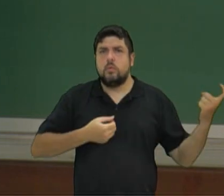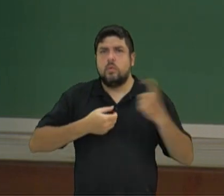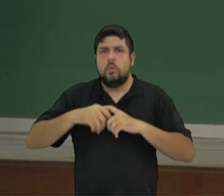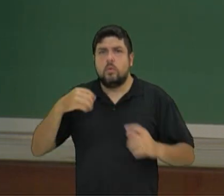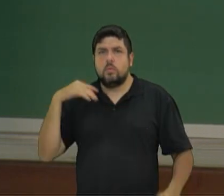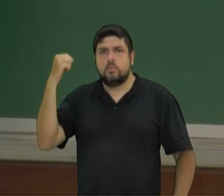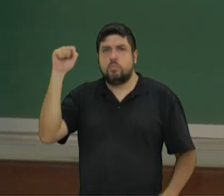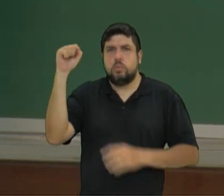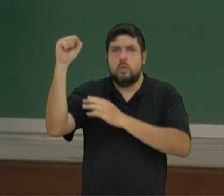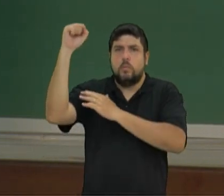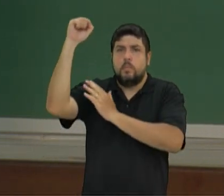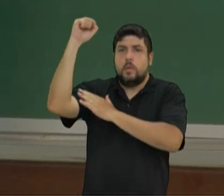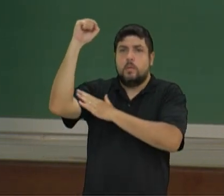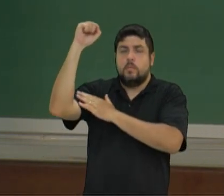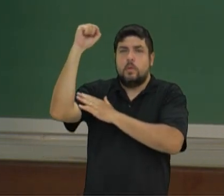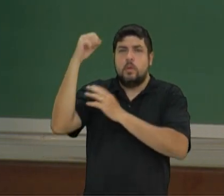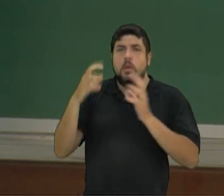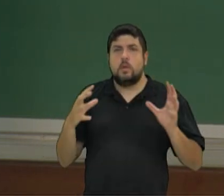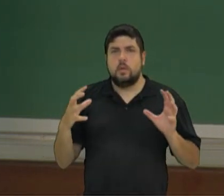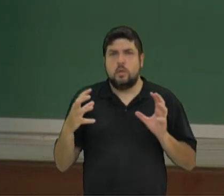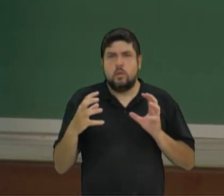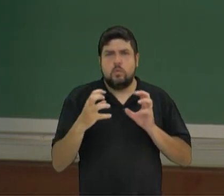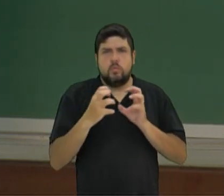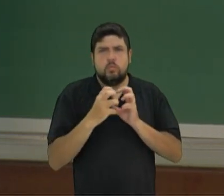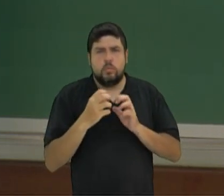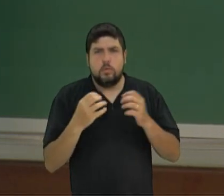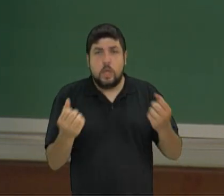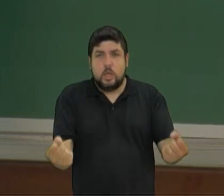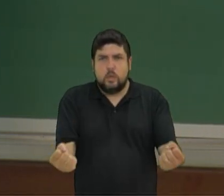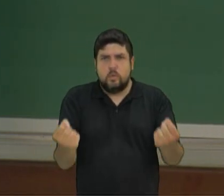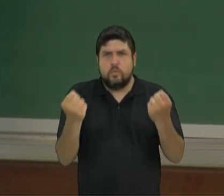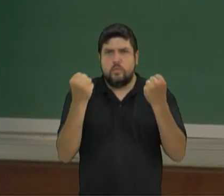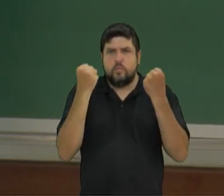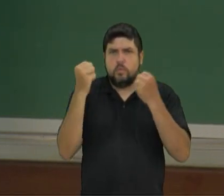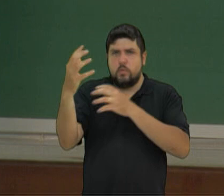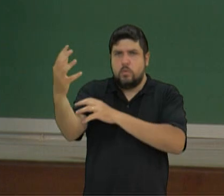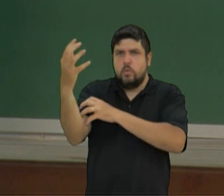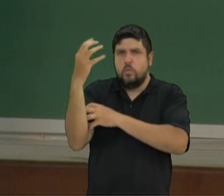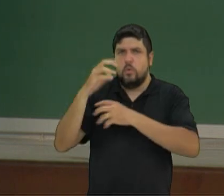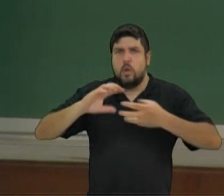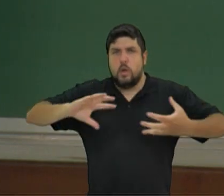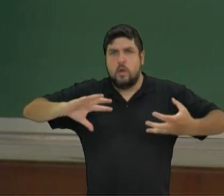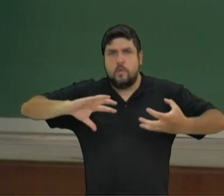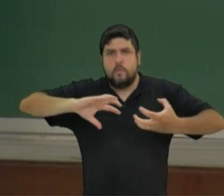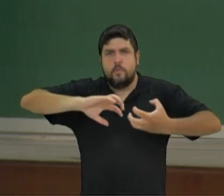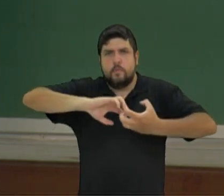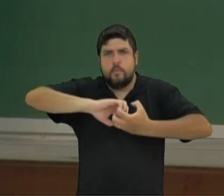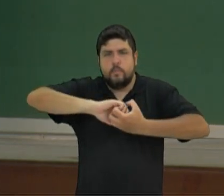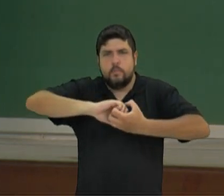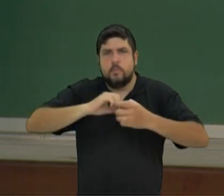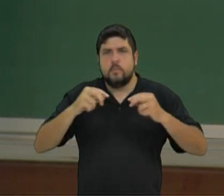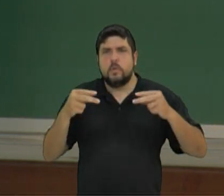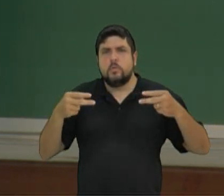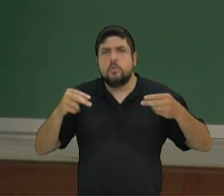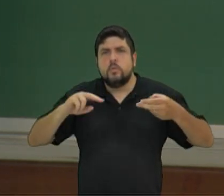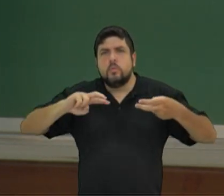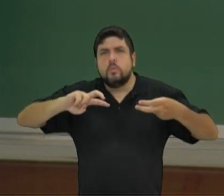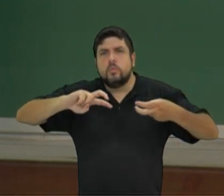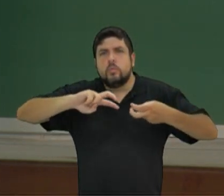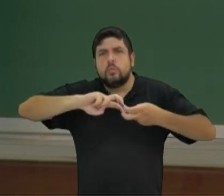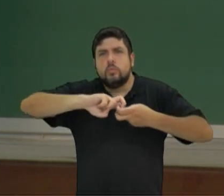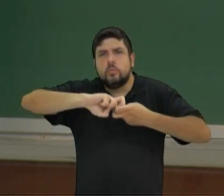músculo aqui de cima, ele está contraído, as suas fibras se encurtam, por isso que dá